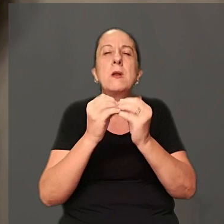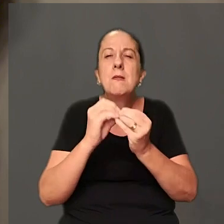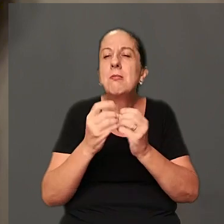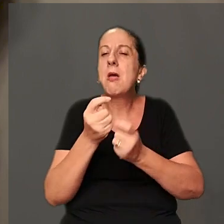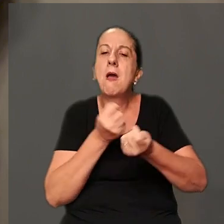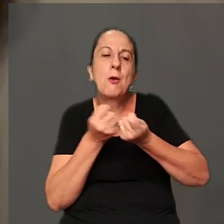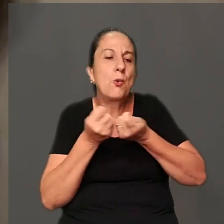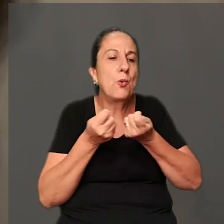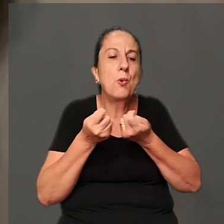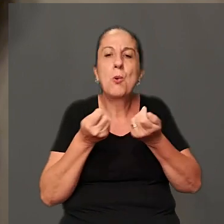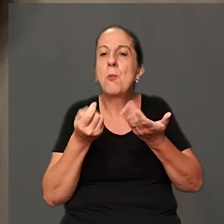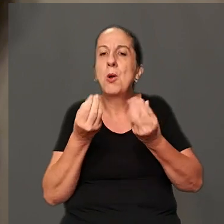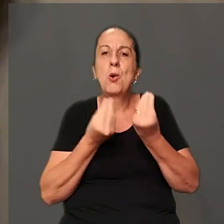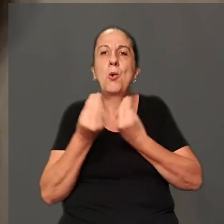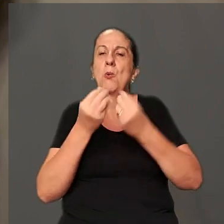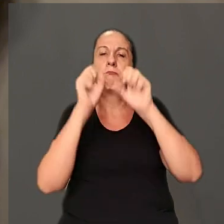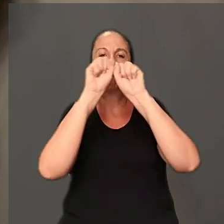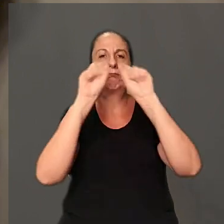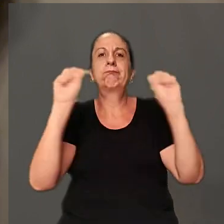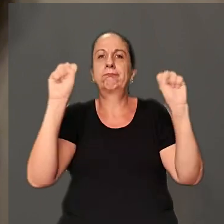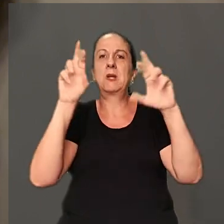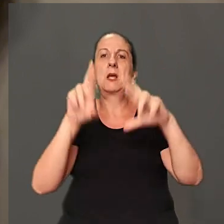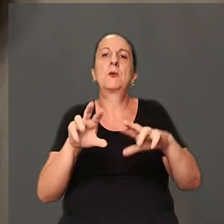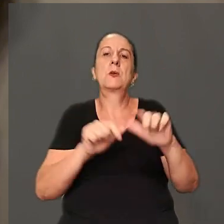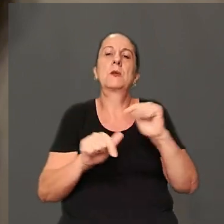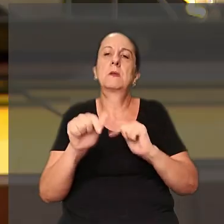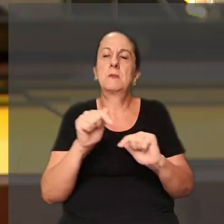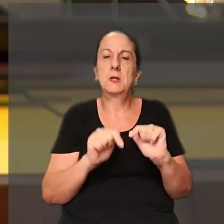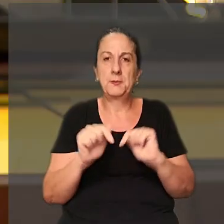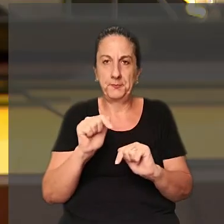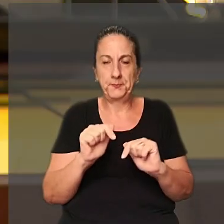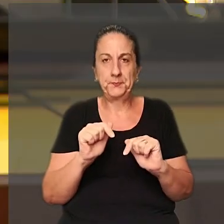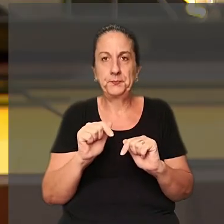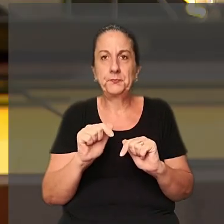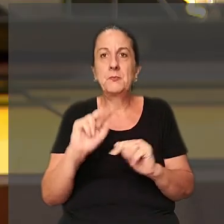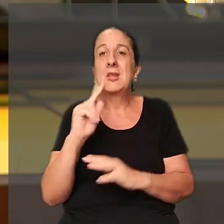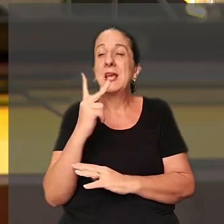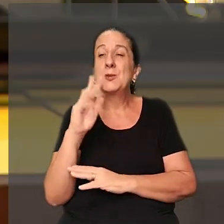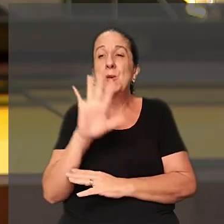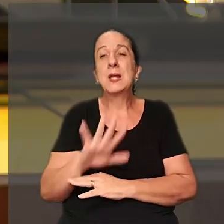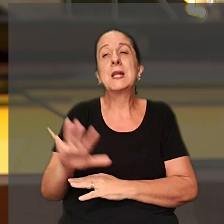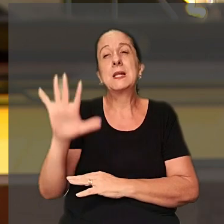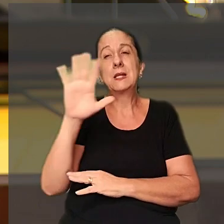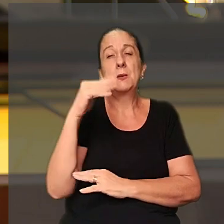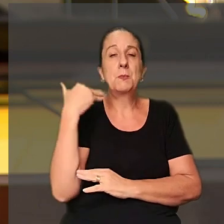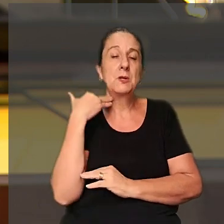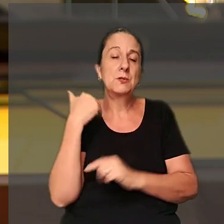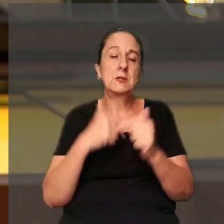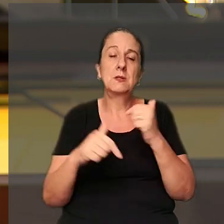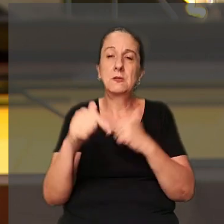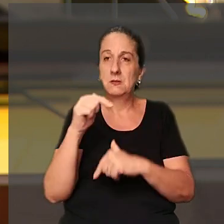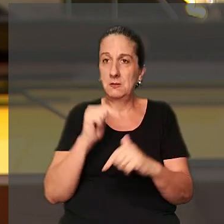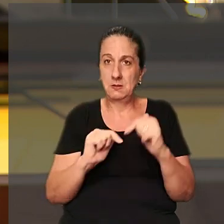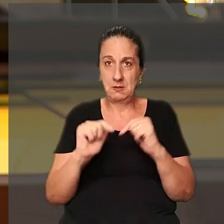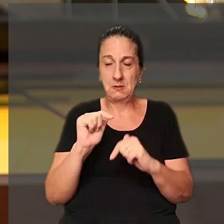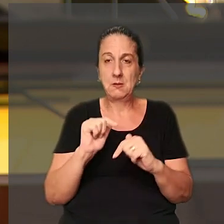economicamente os tribunais regionais do trabalho. A Escola Nacional da Magistratura do